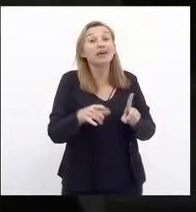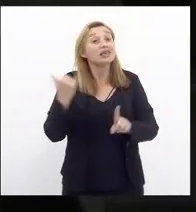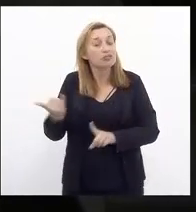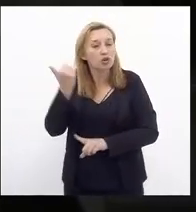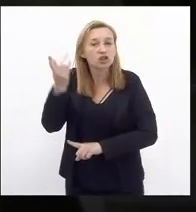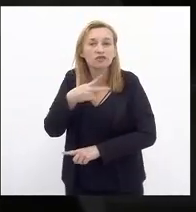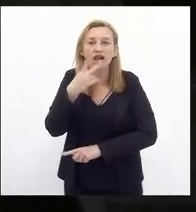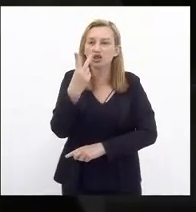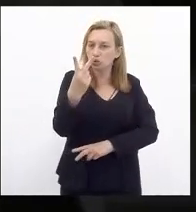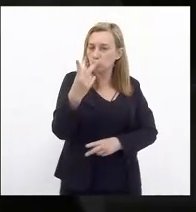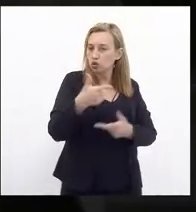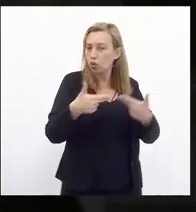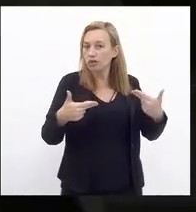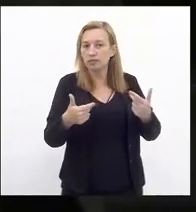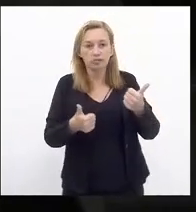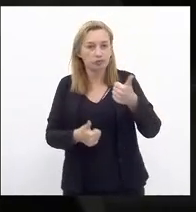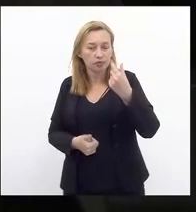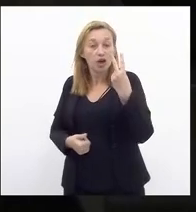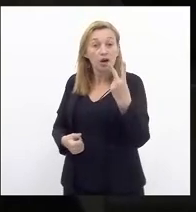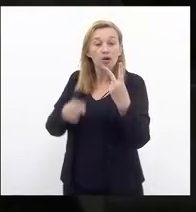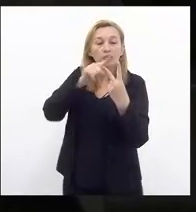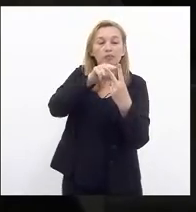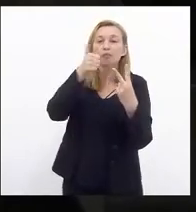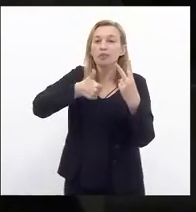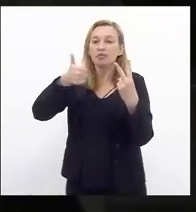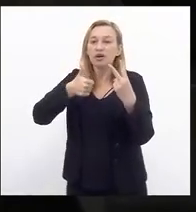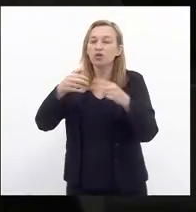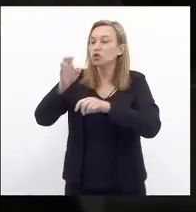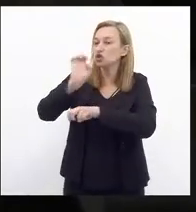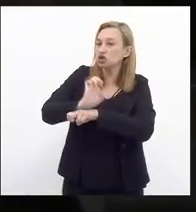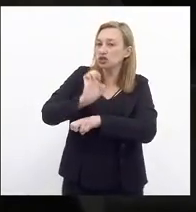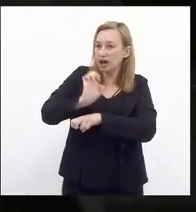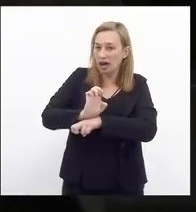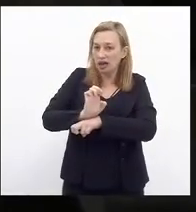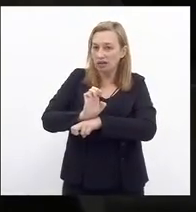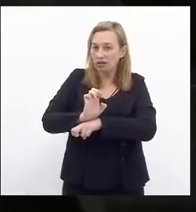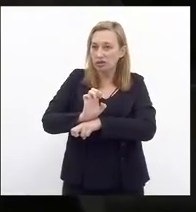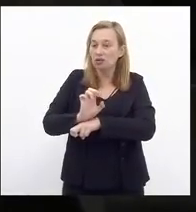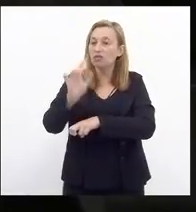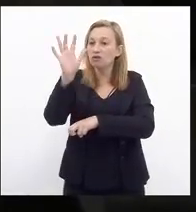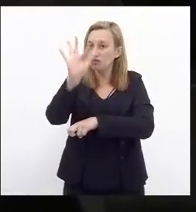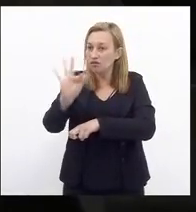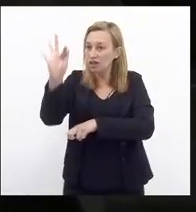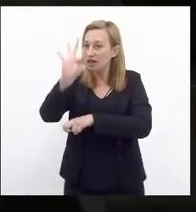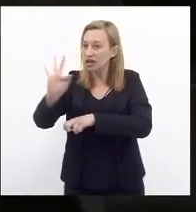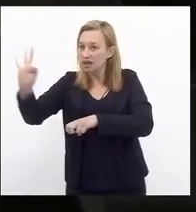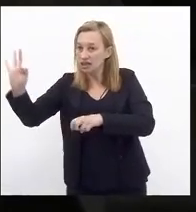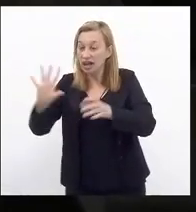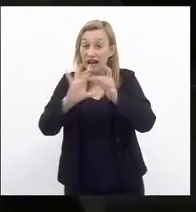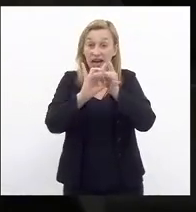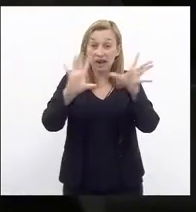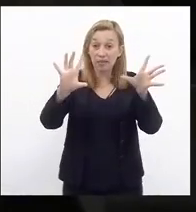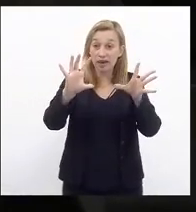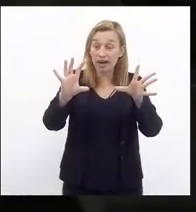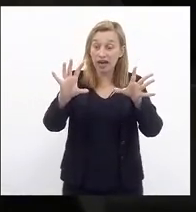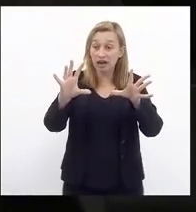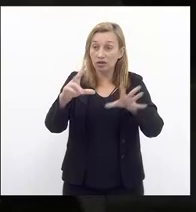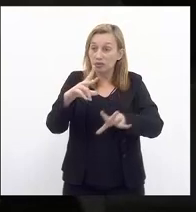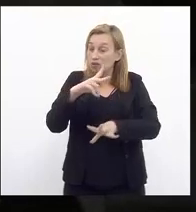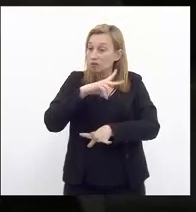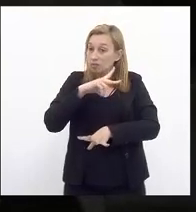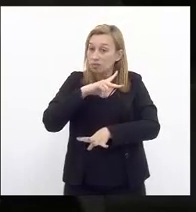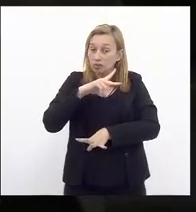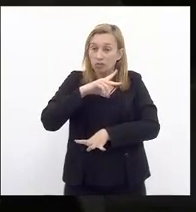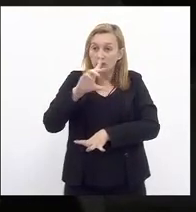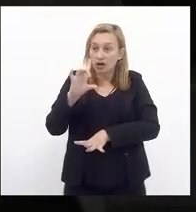importante você duas coisas primeiro os estados são esses federativos dotados de autonomia não